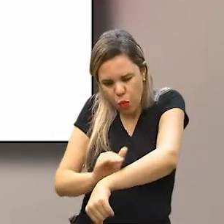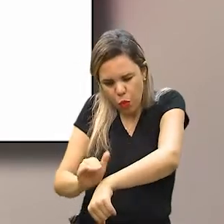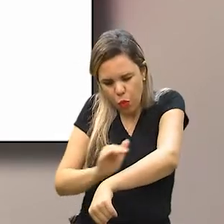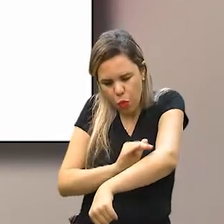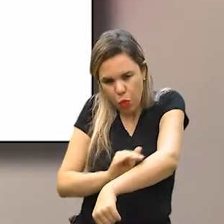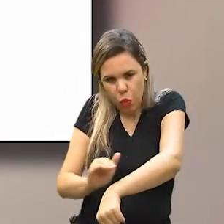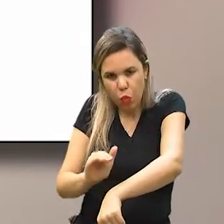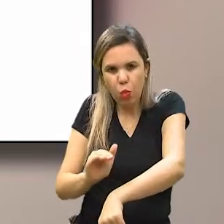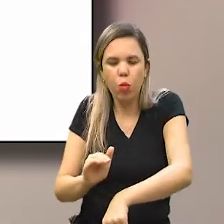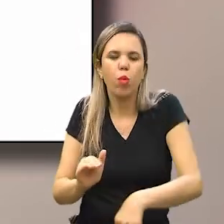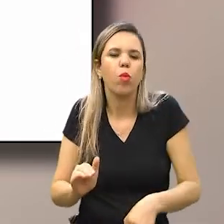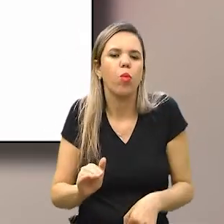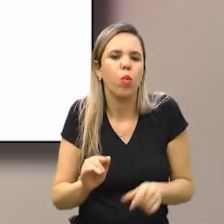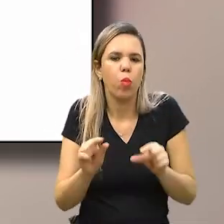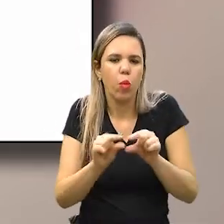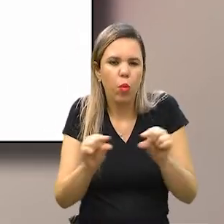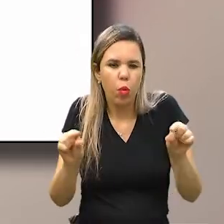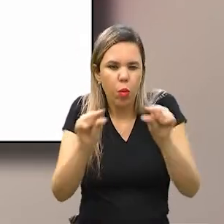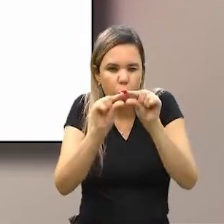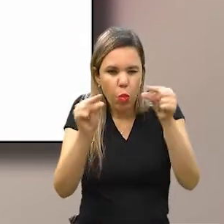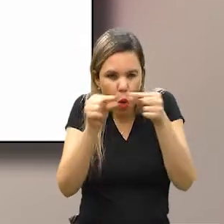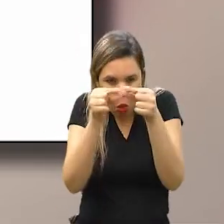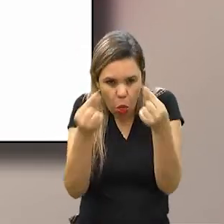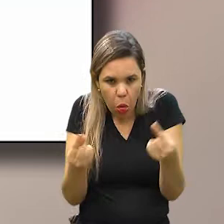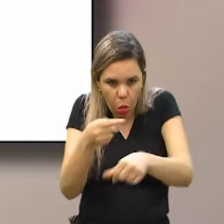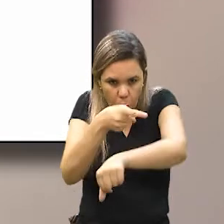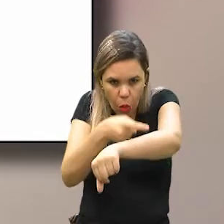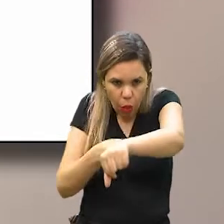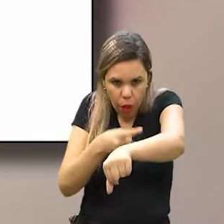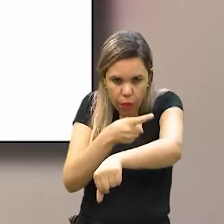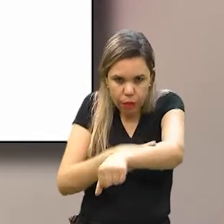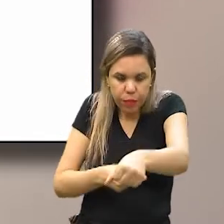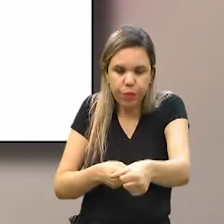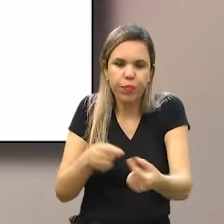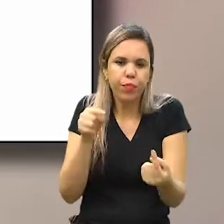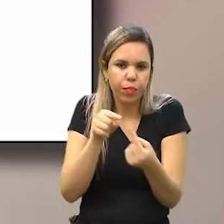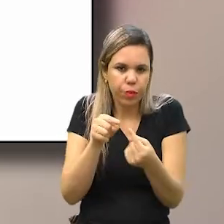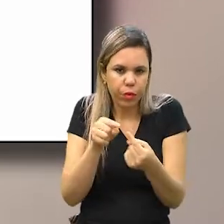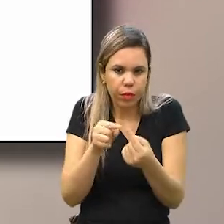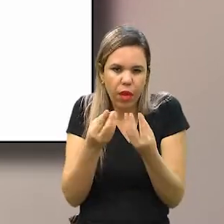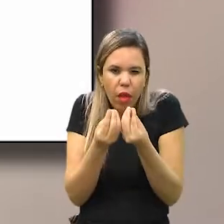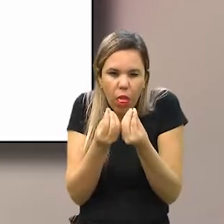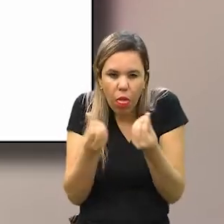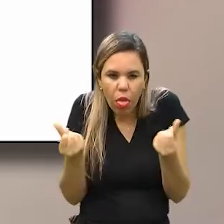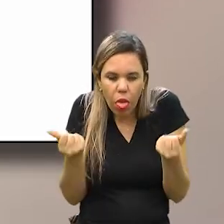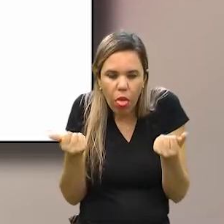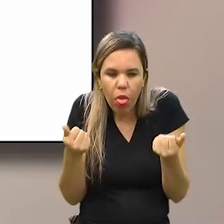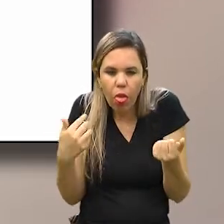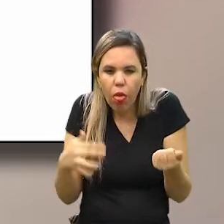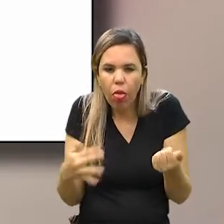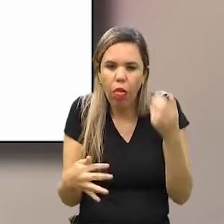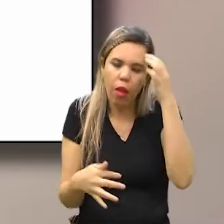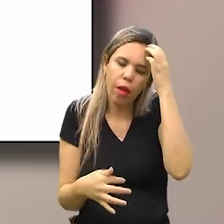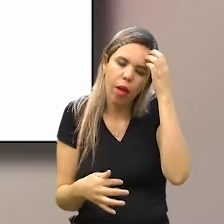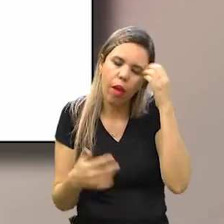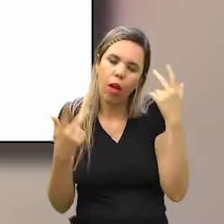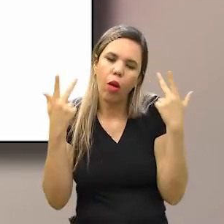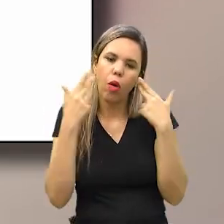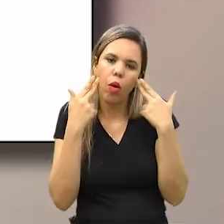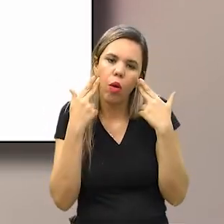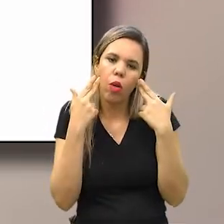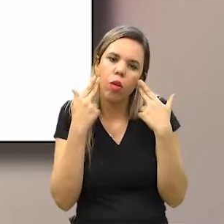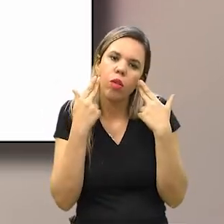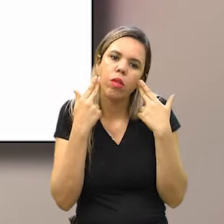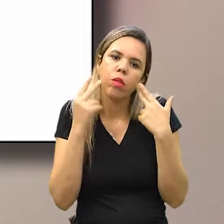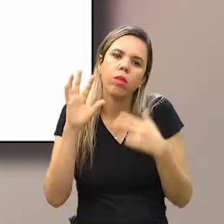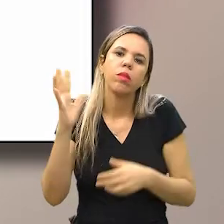na pele. Essa faixa corresponde à área que o nervo faz da sensibilidade na pele. O mais